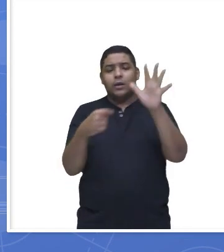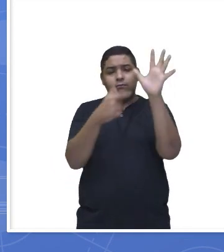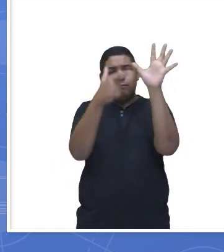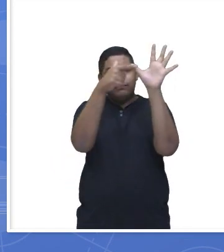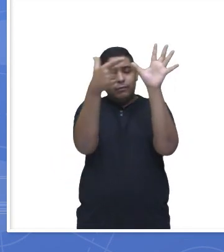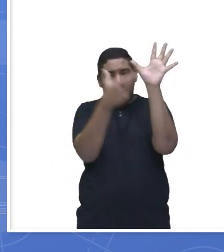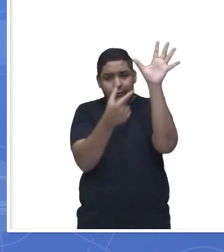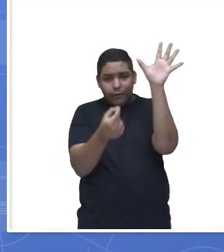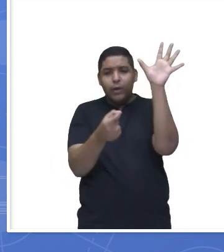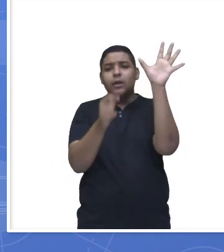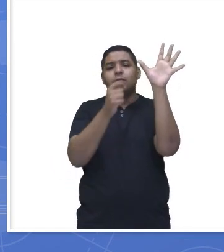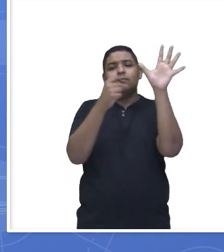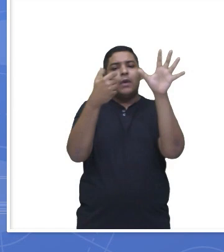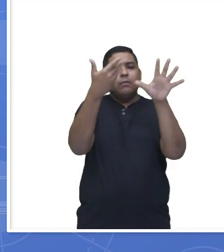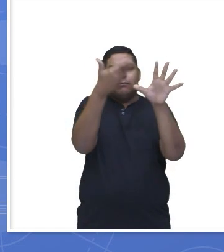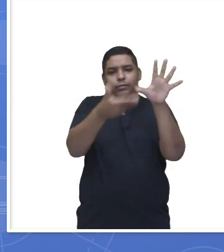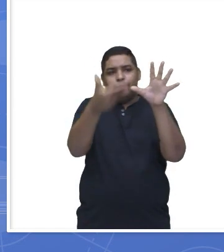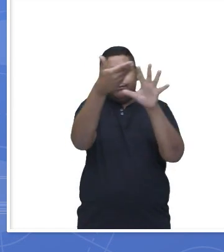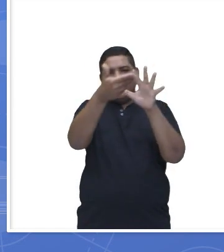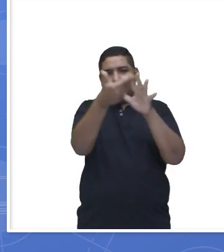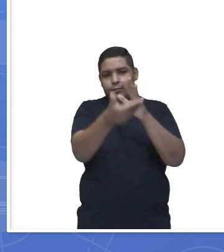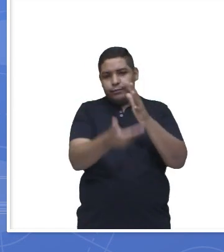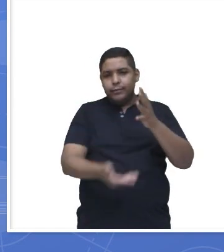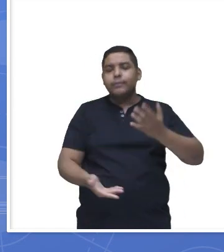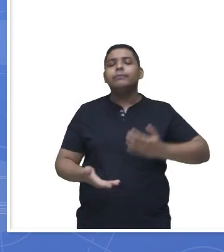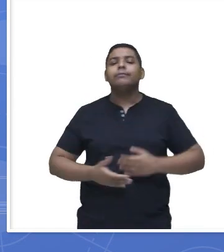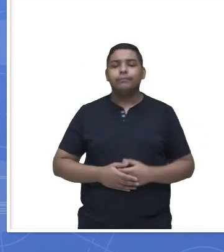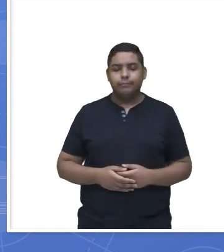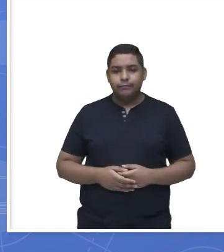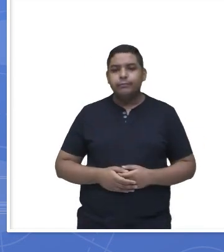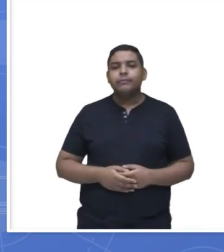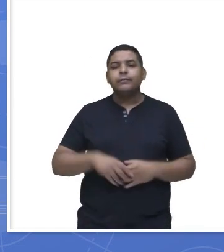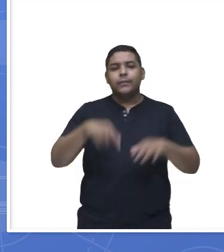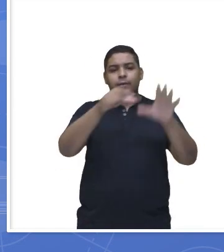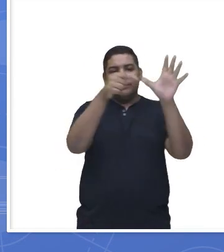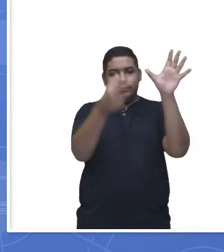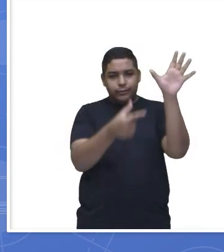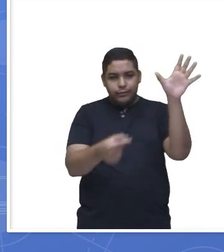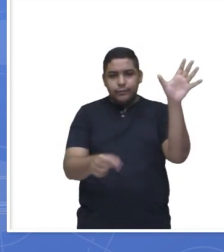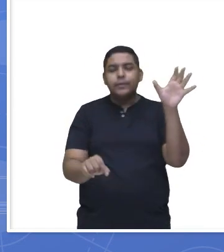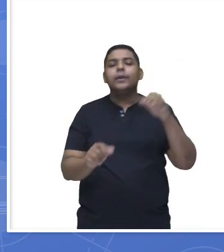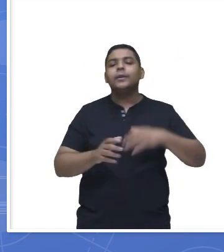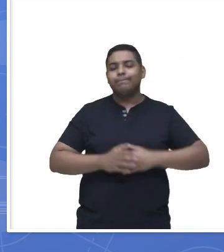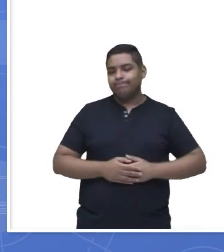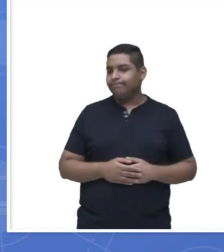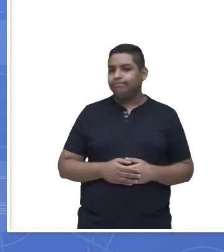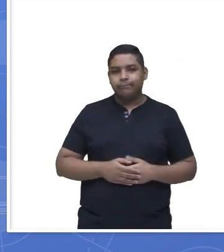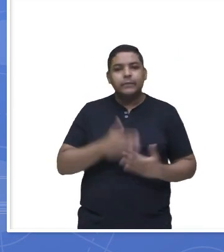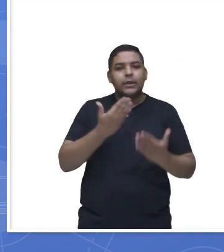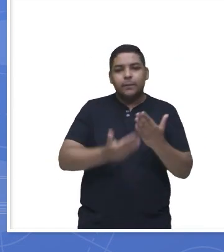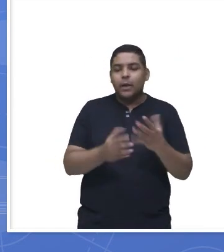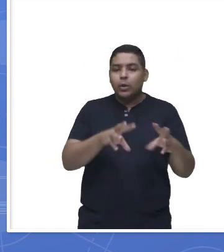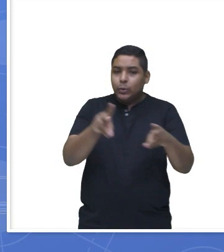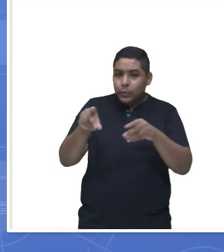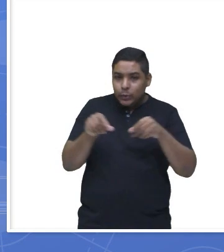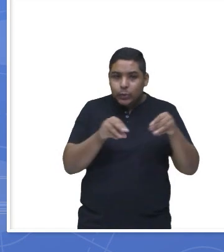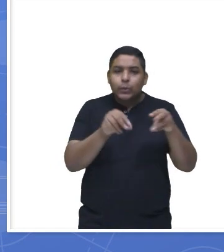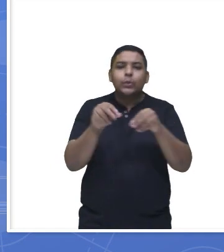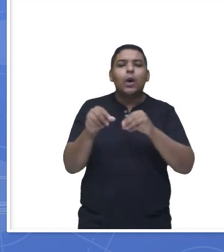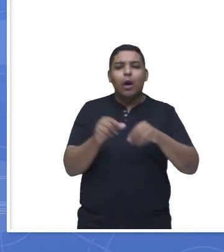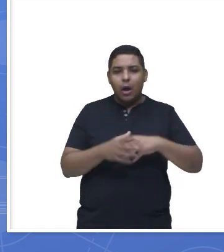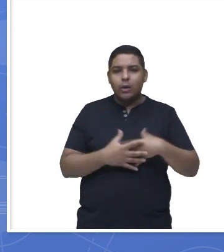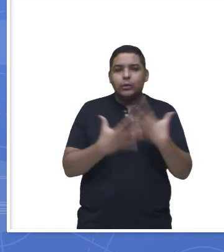folha? Não. É que devido à grande quantidade de chuva ácida nessa região, o solo foi contaminado, ficou um